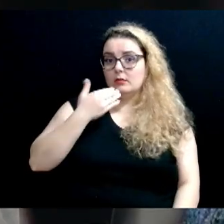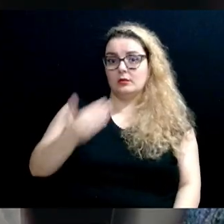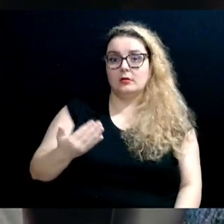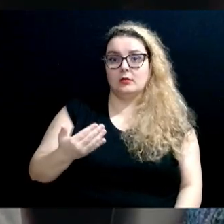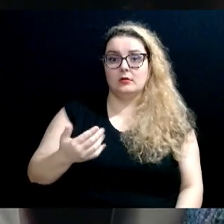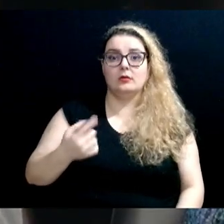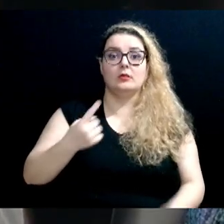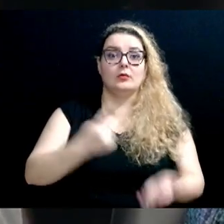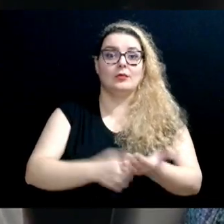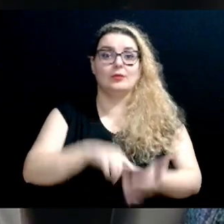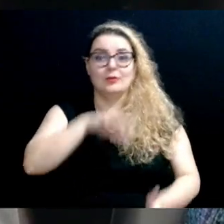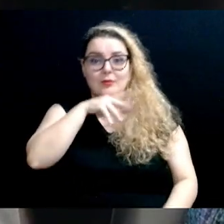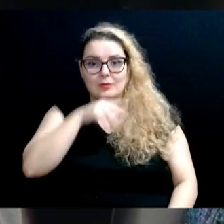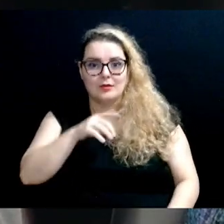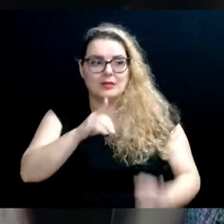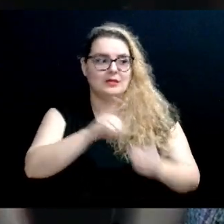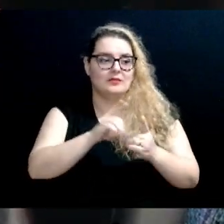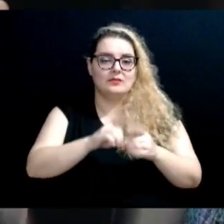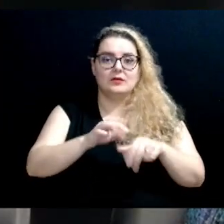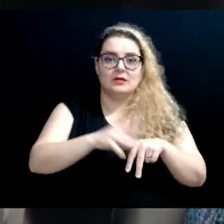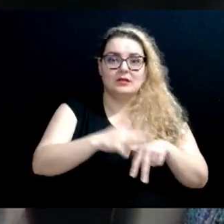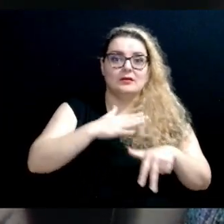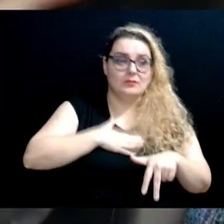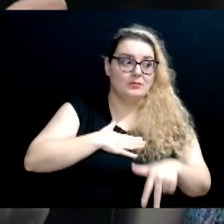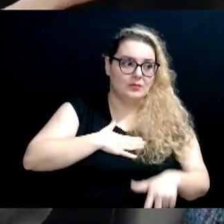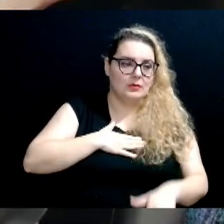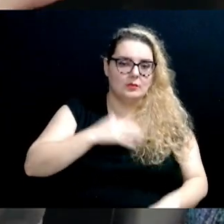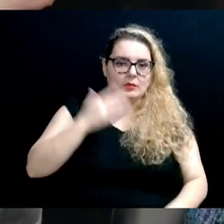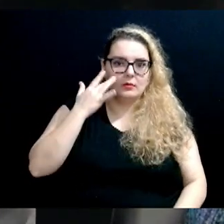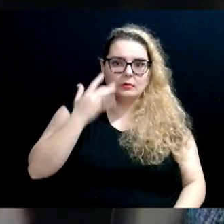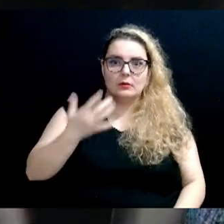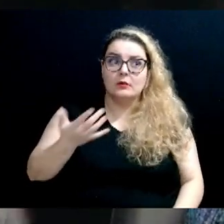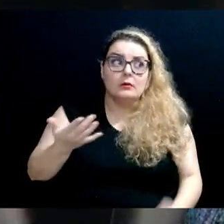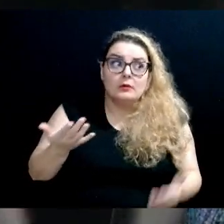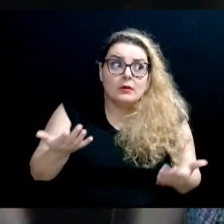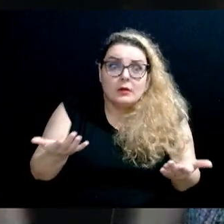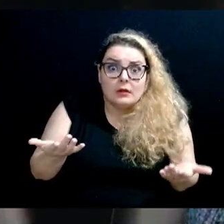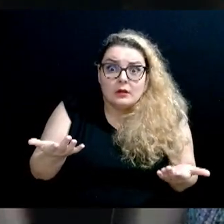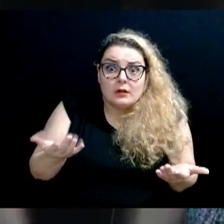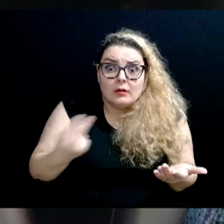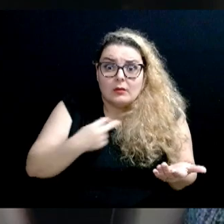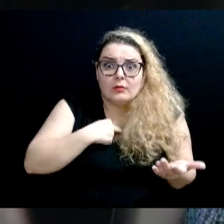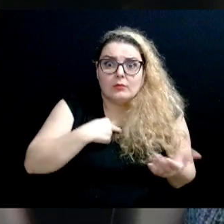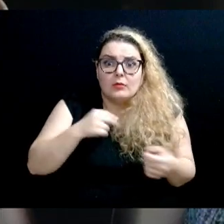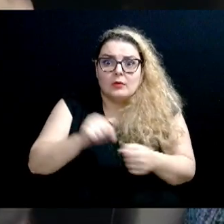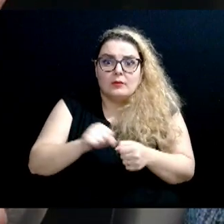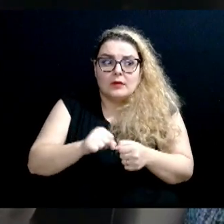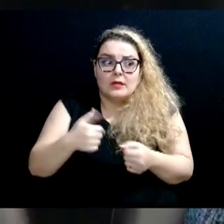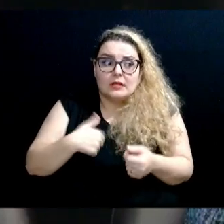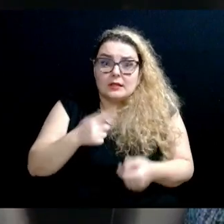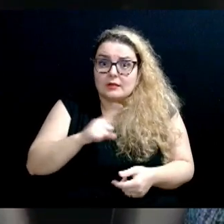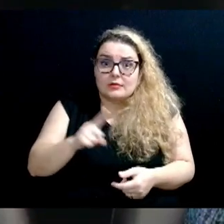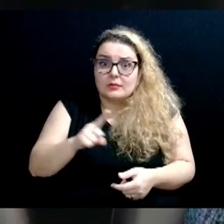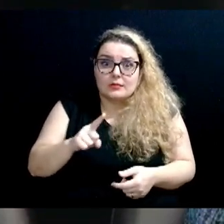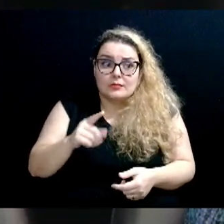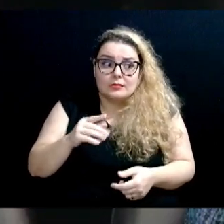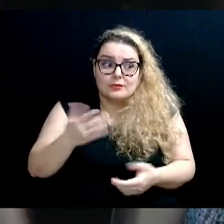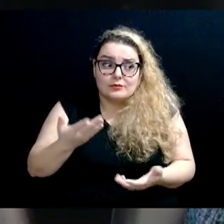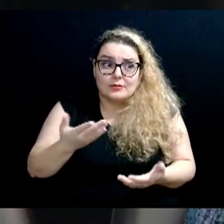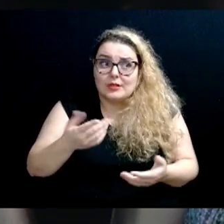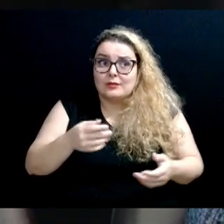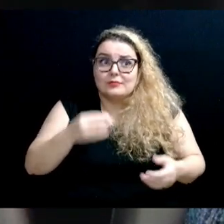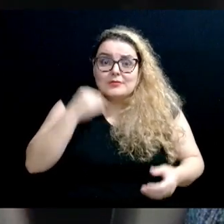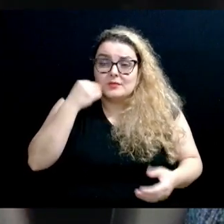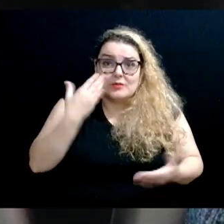não atende um paciente para mim amanhã? Não, Soraya, não posso fazer isso. A IA também não pode fazer algo que ela não